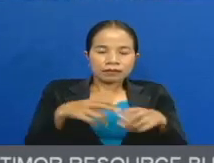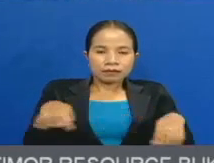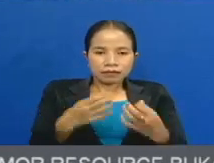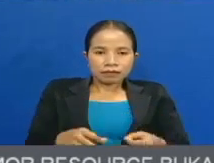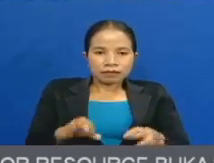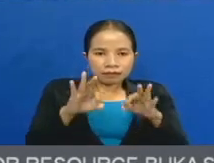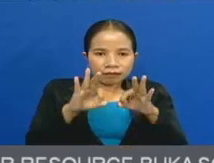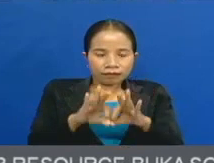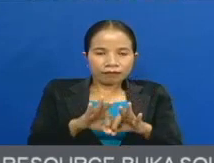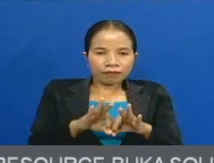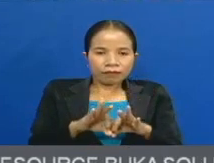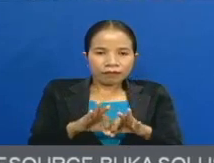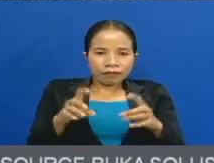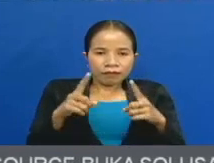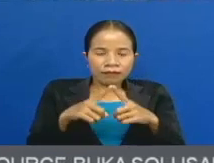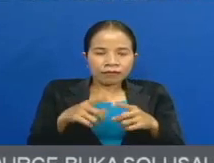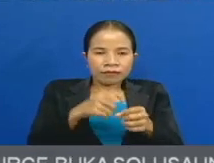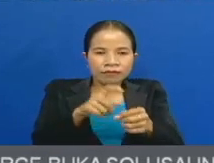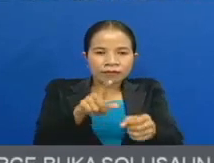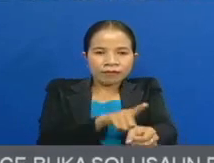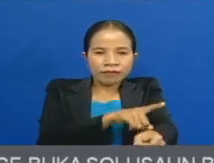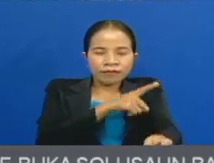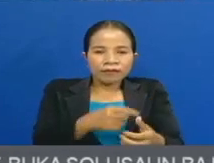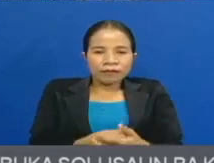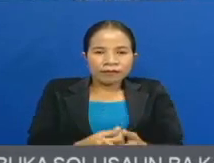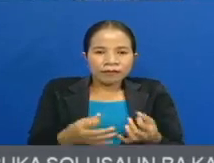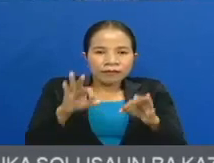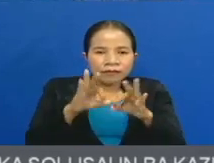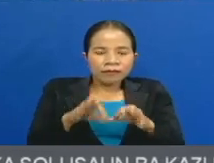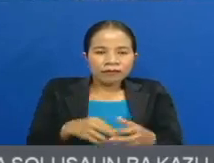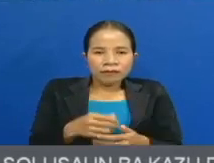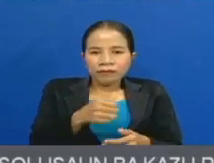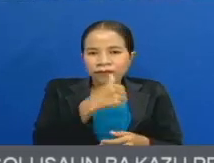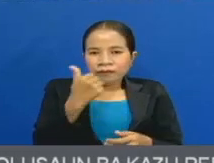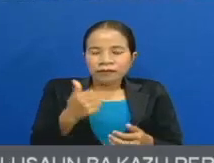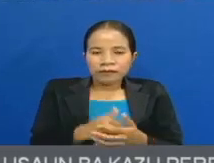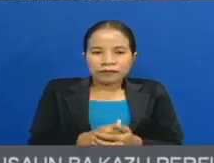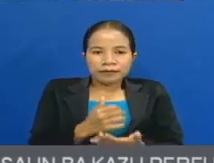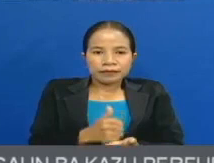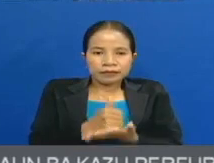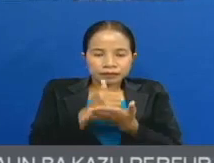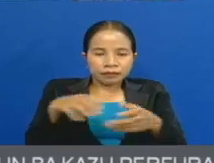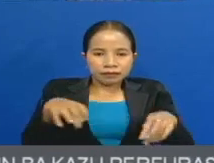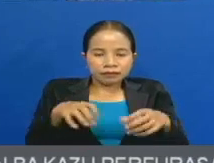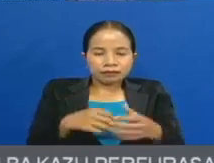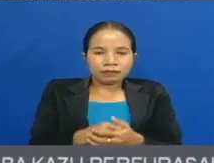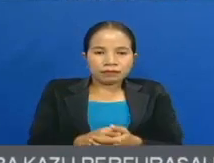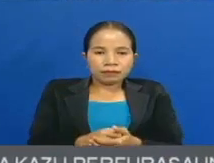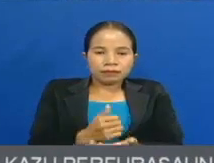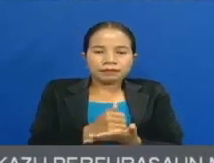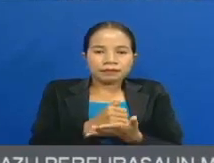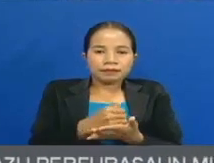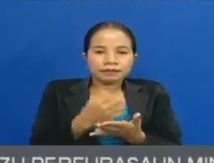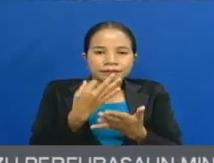importância a longo prazo, importância estratégica. E desse lado, como apoio técnico, apoio financeiro